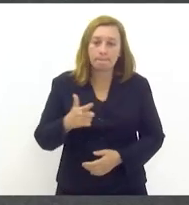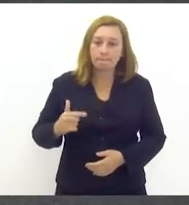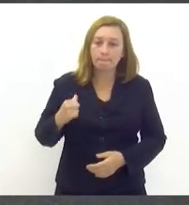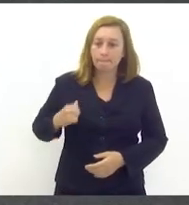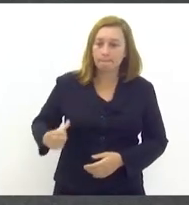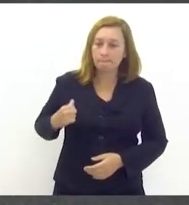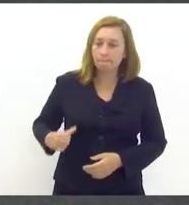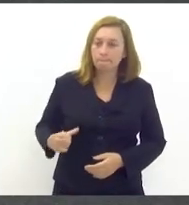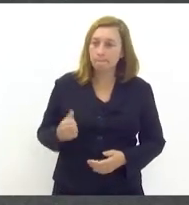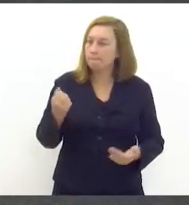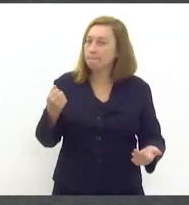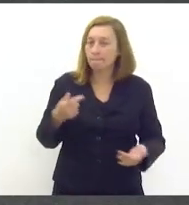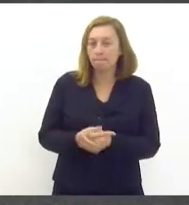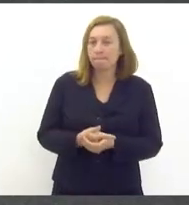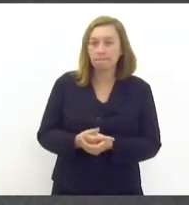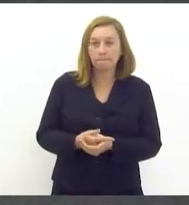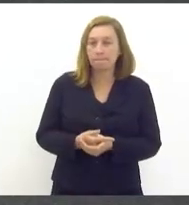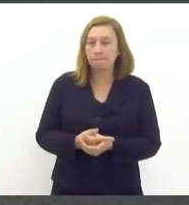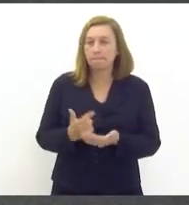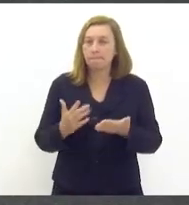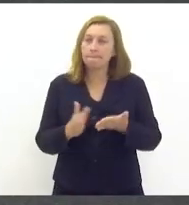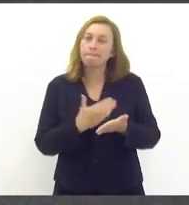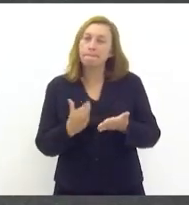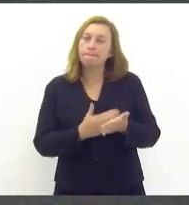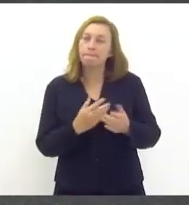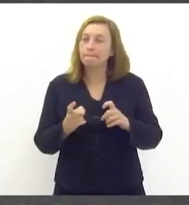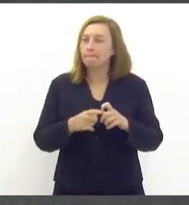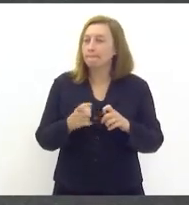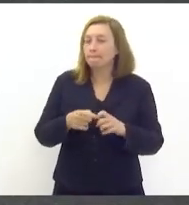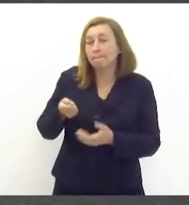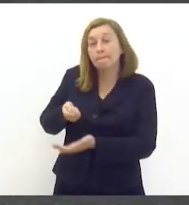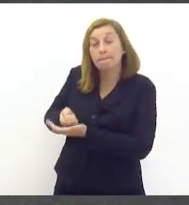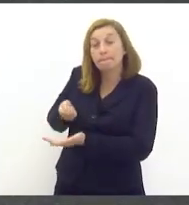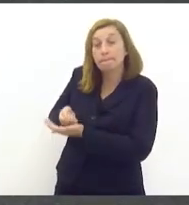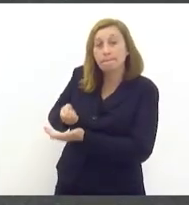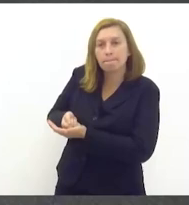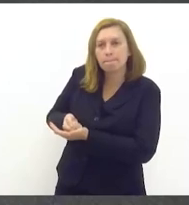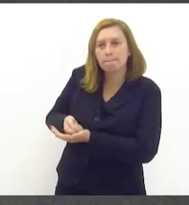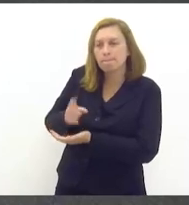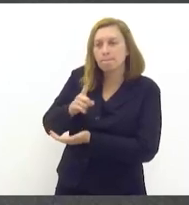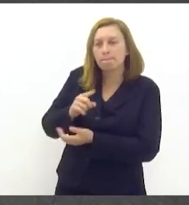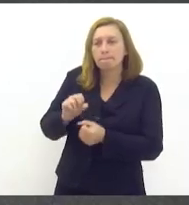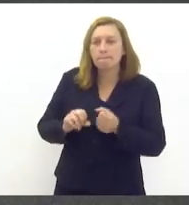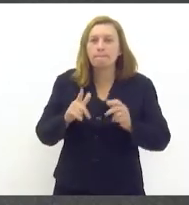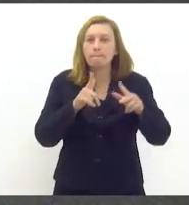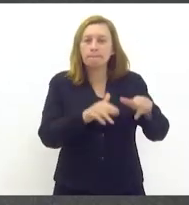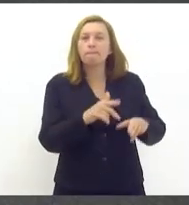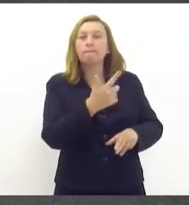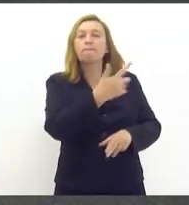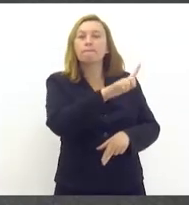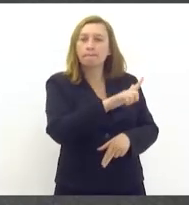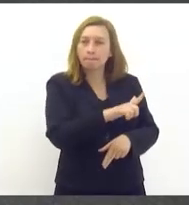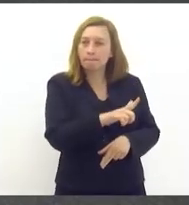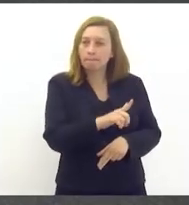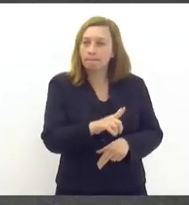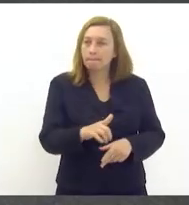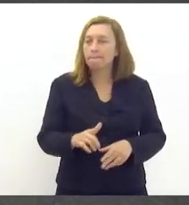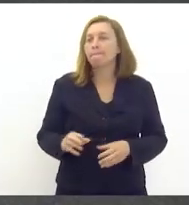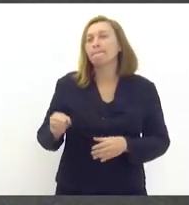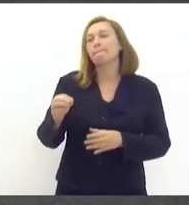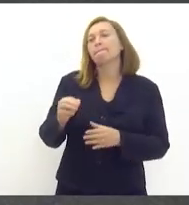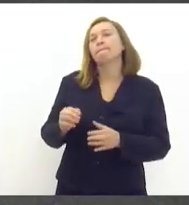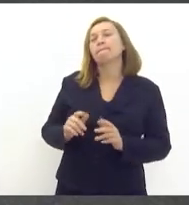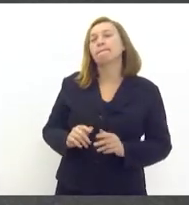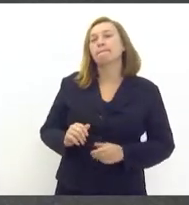medicina colocar em cima deles uma exigência que não é feita para os outros que também são estudantes numa universidade pública